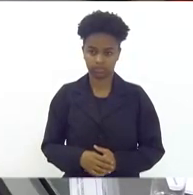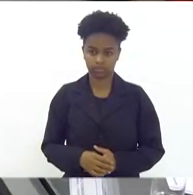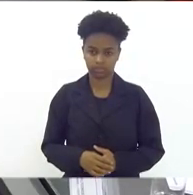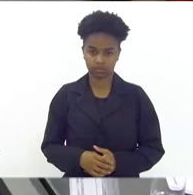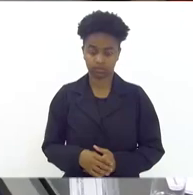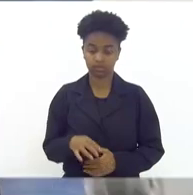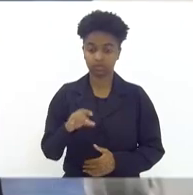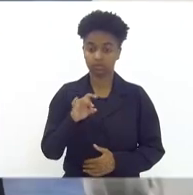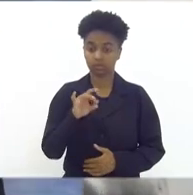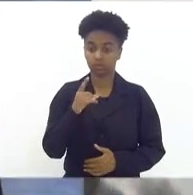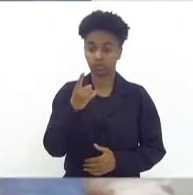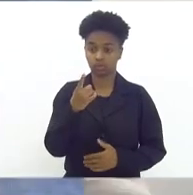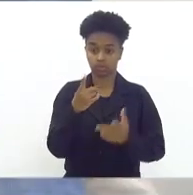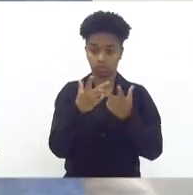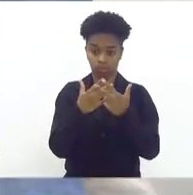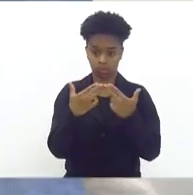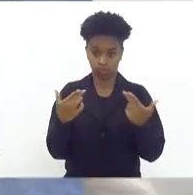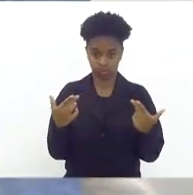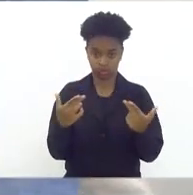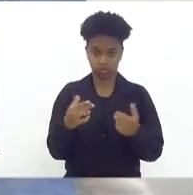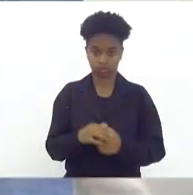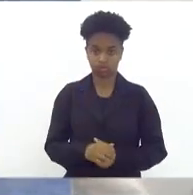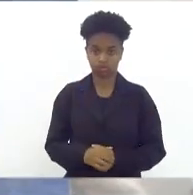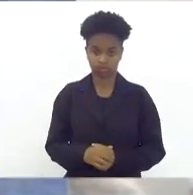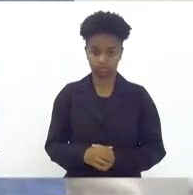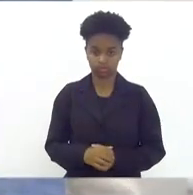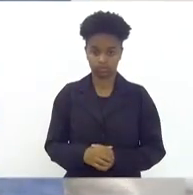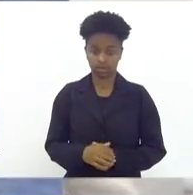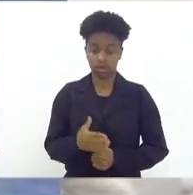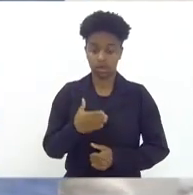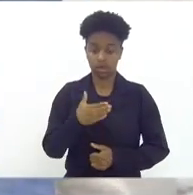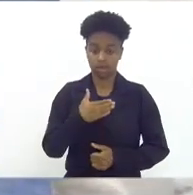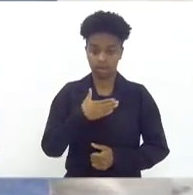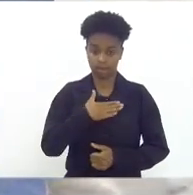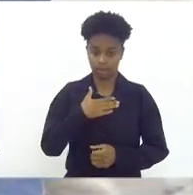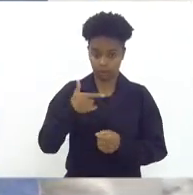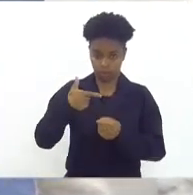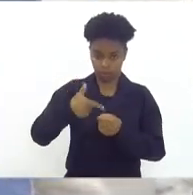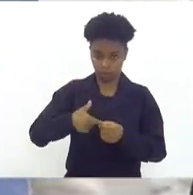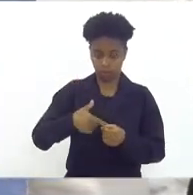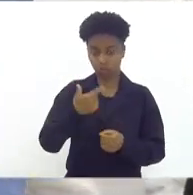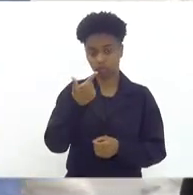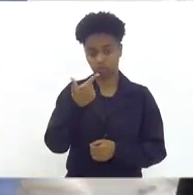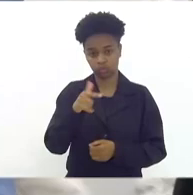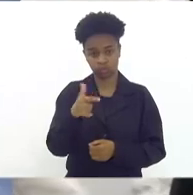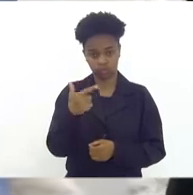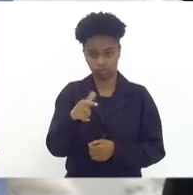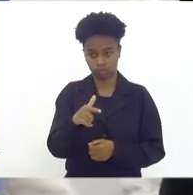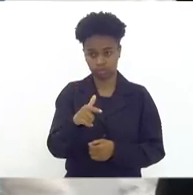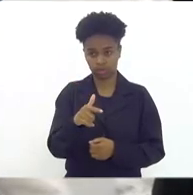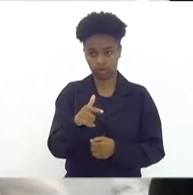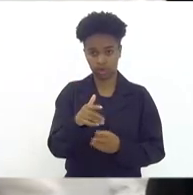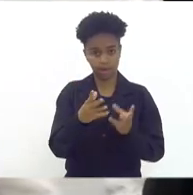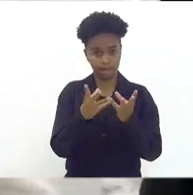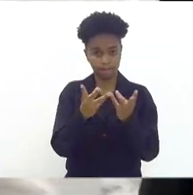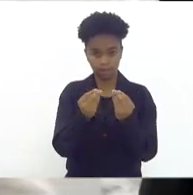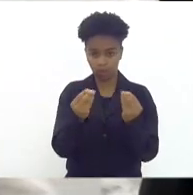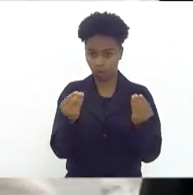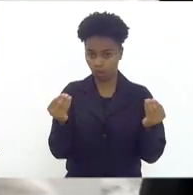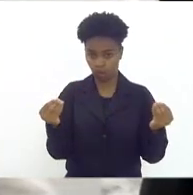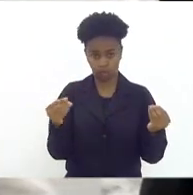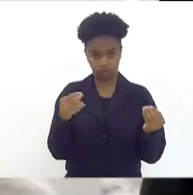só uma coisa na posição no meu posto com gás